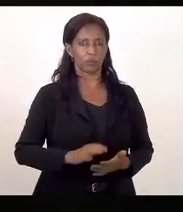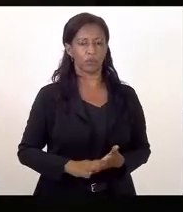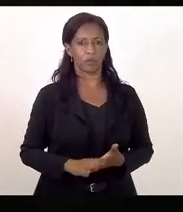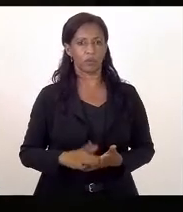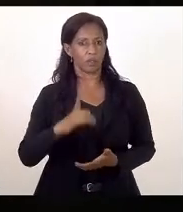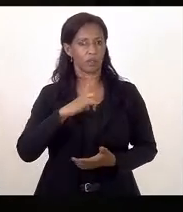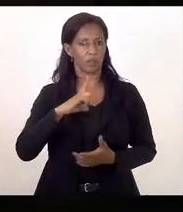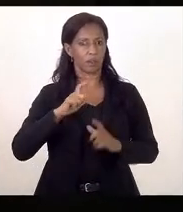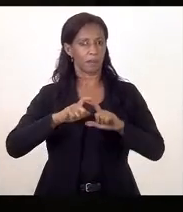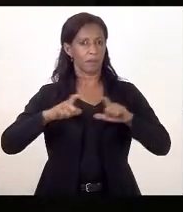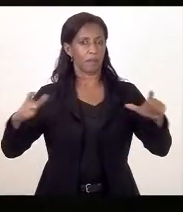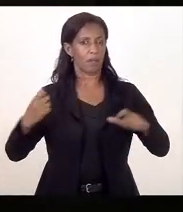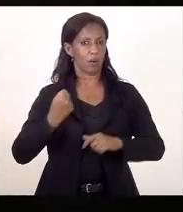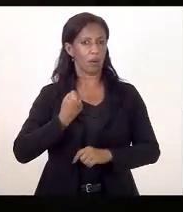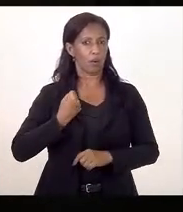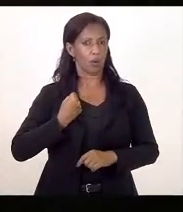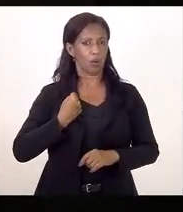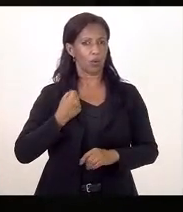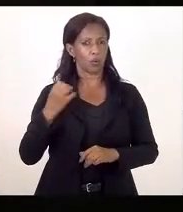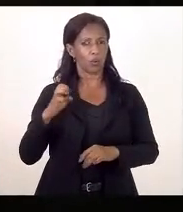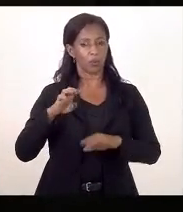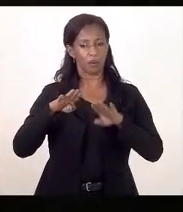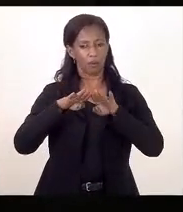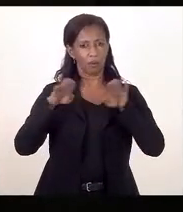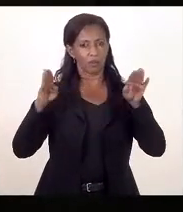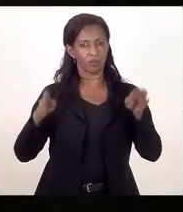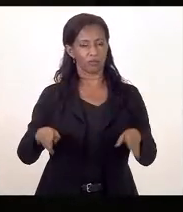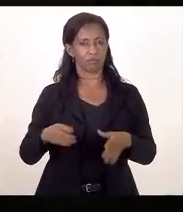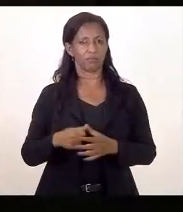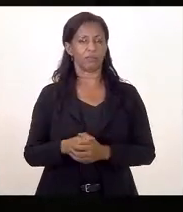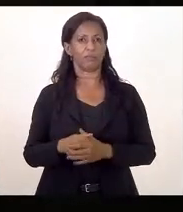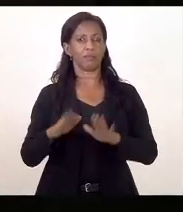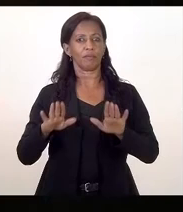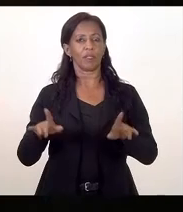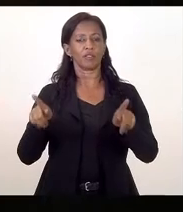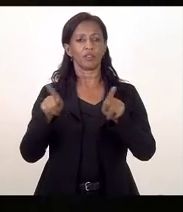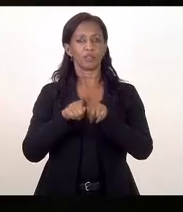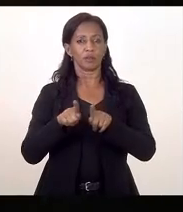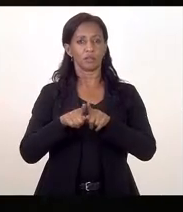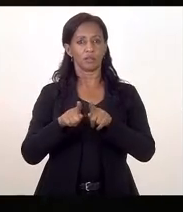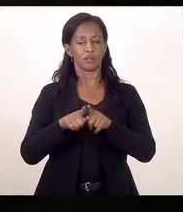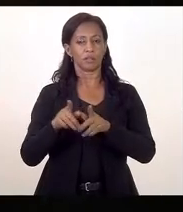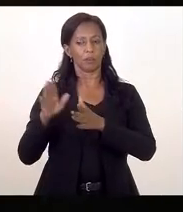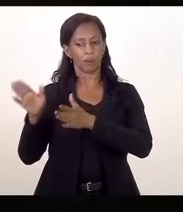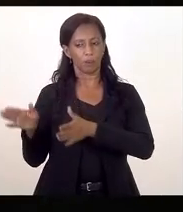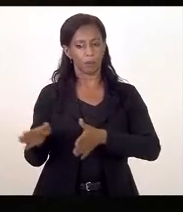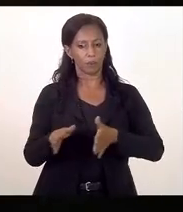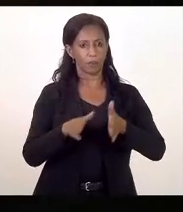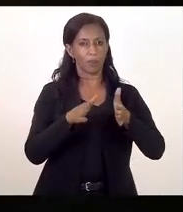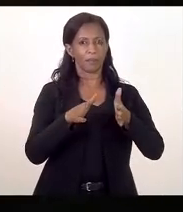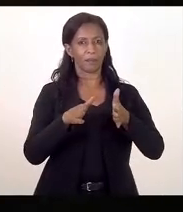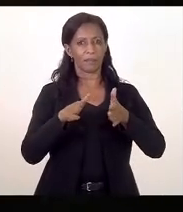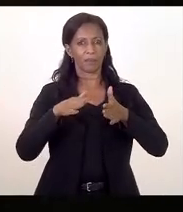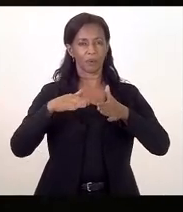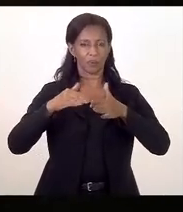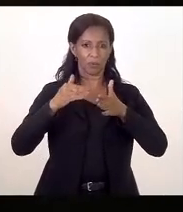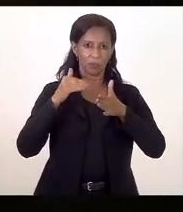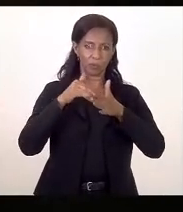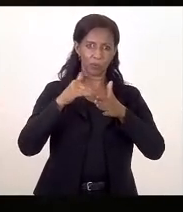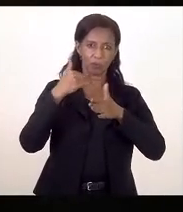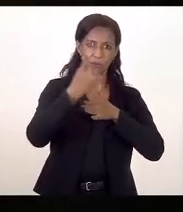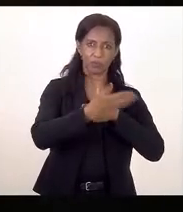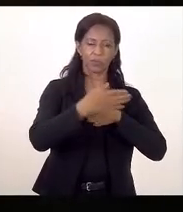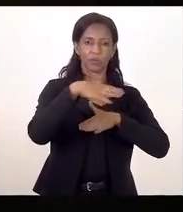possui o maior número de estaleiros deste país, mas vem atravessando fronteiras desse Estado.